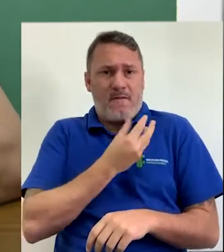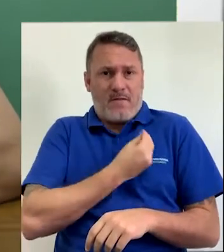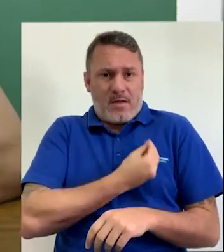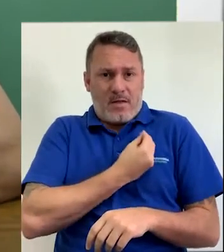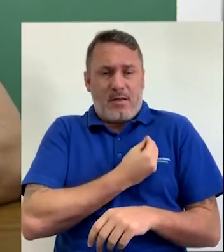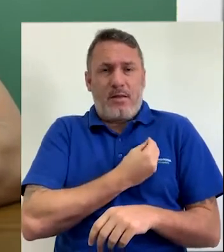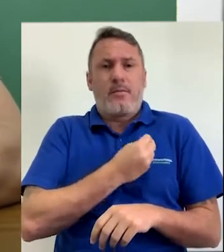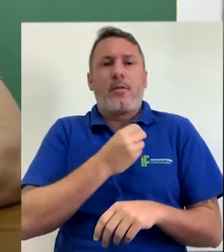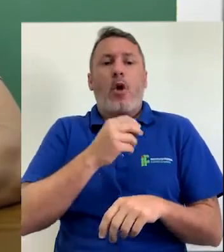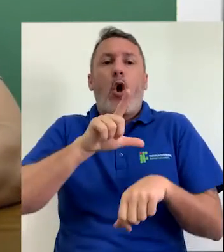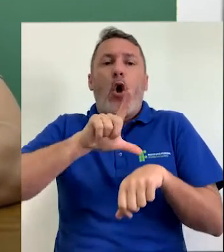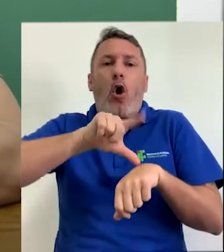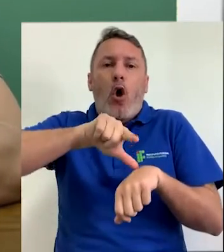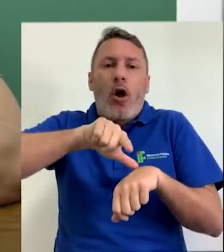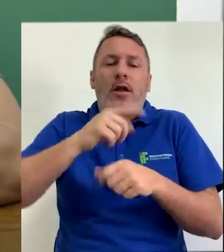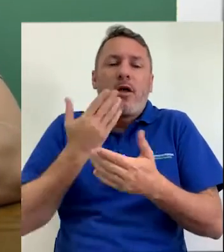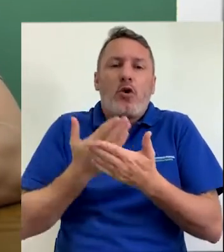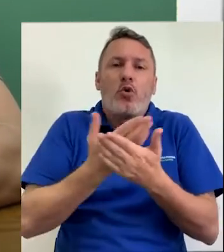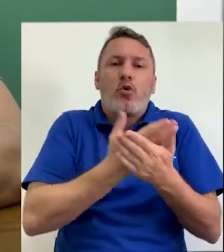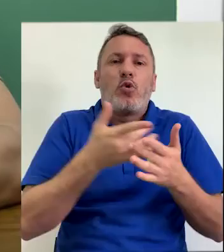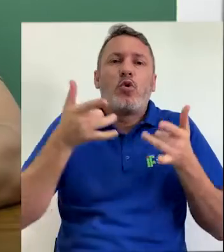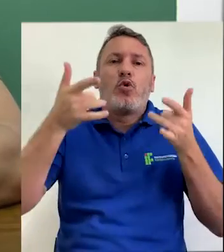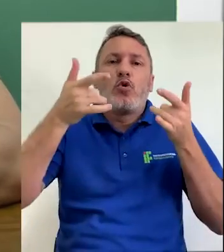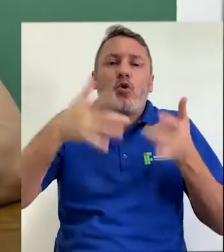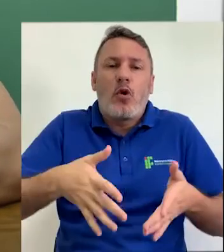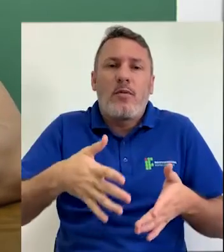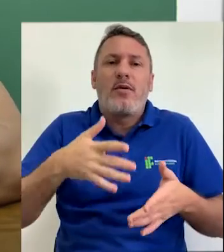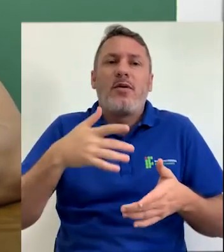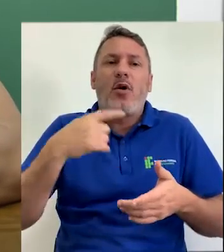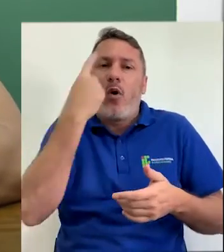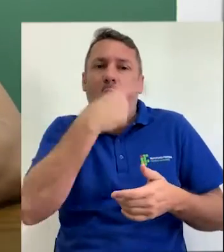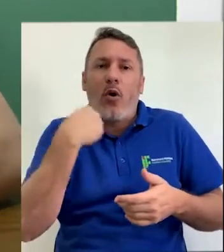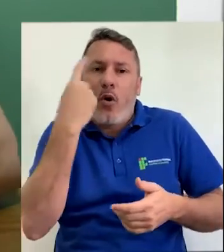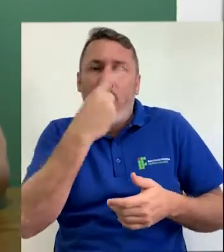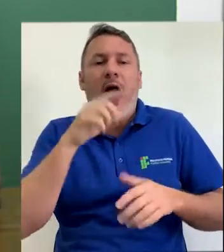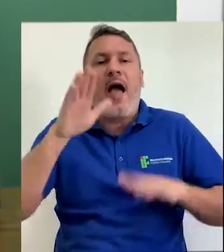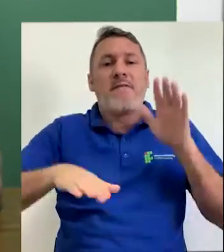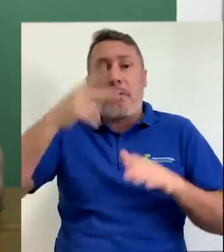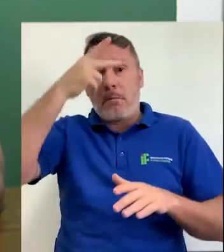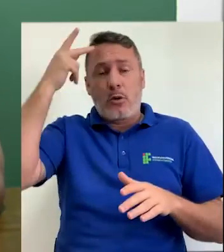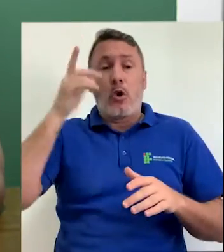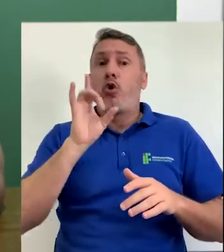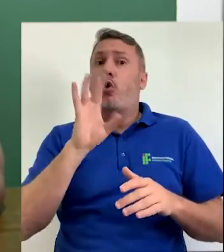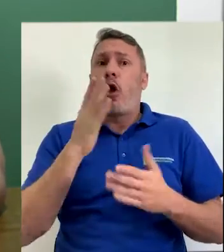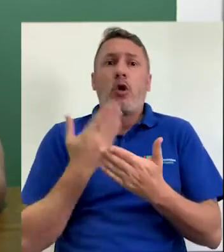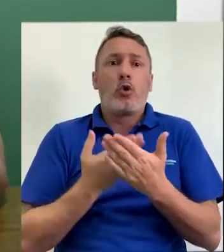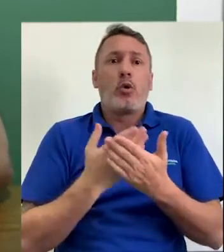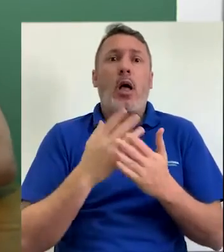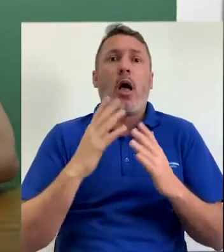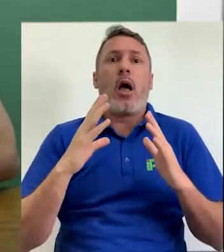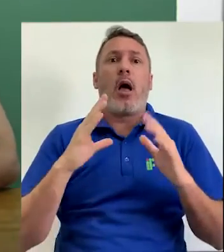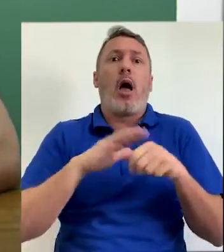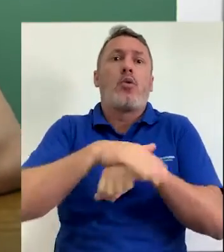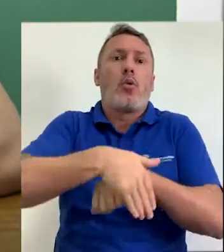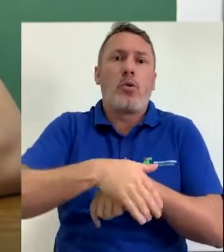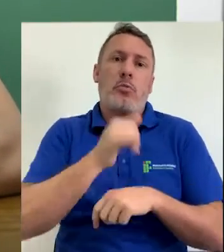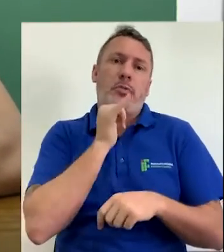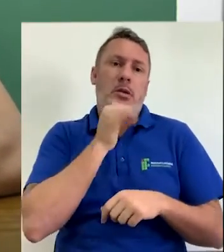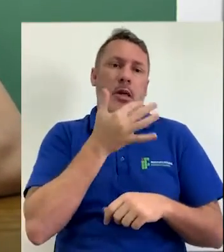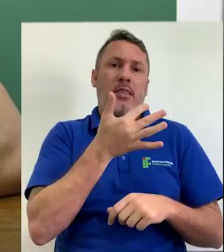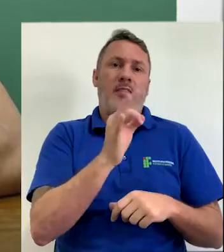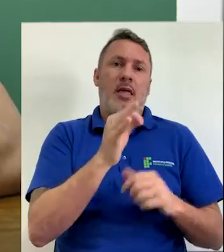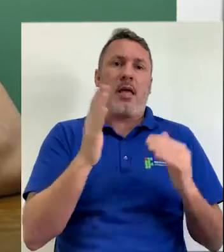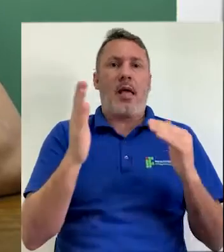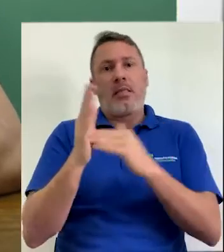o horário de estudos muitas vezes pode ser de 10 à meia-noite, de 5 às 7